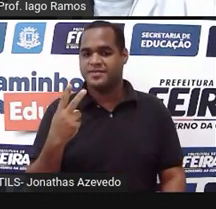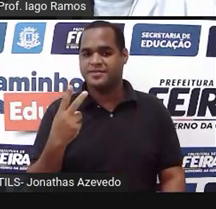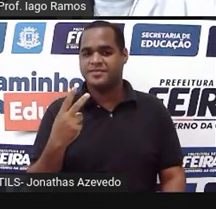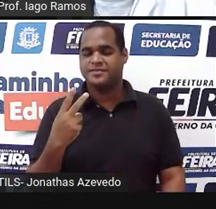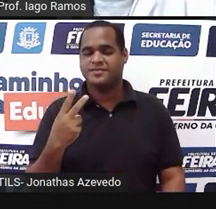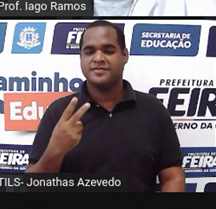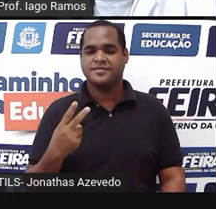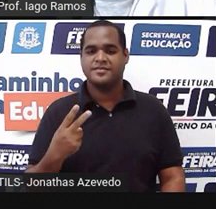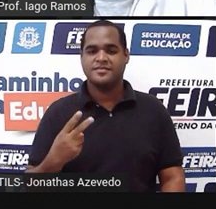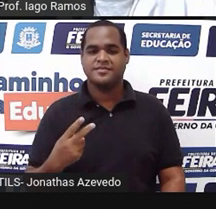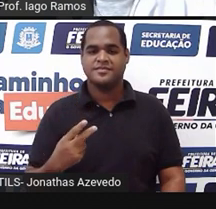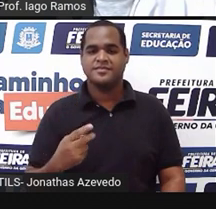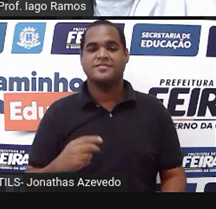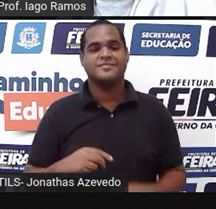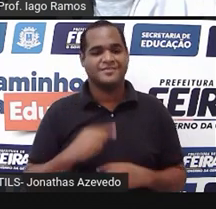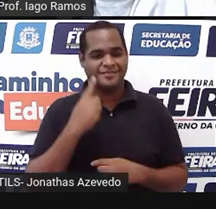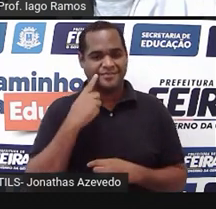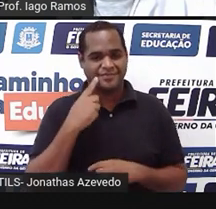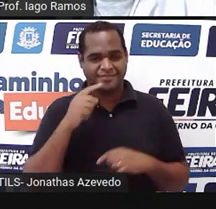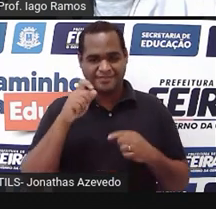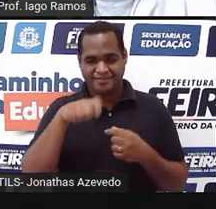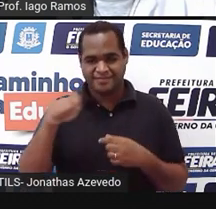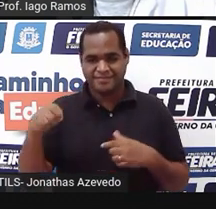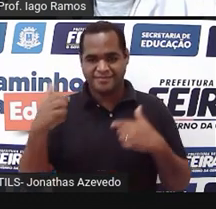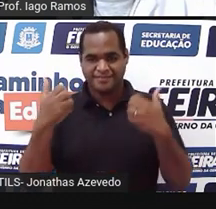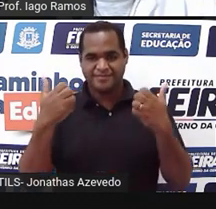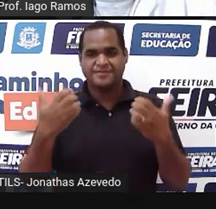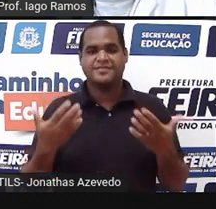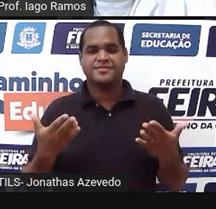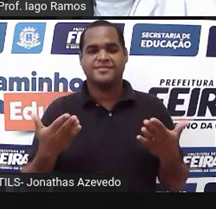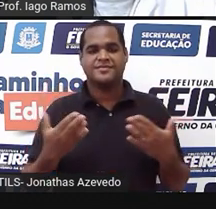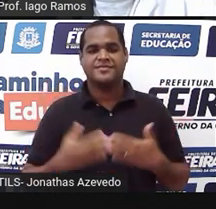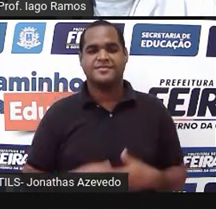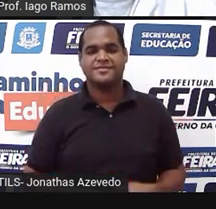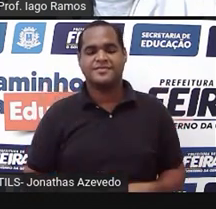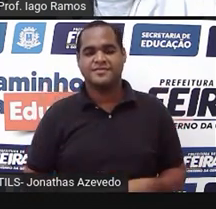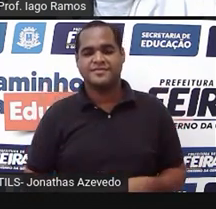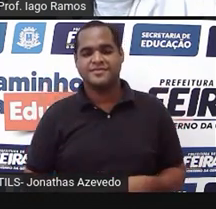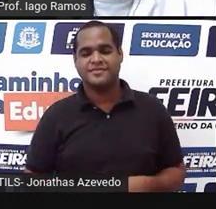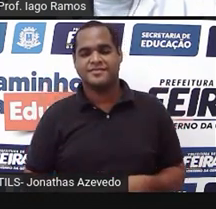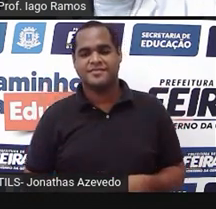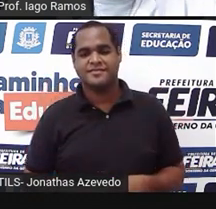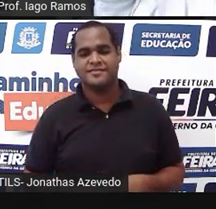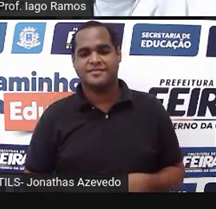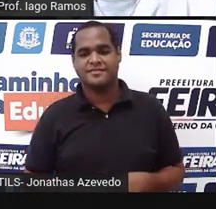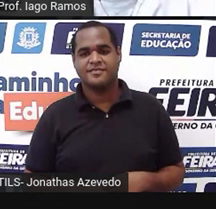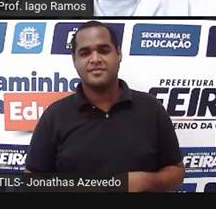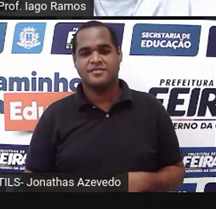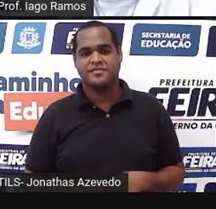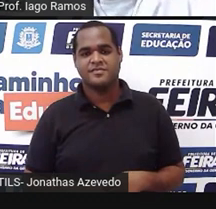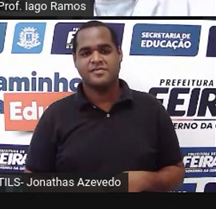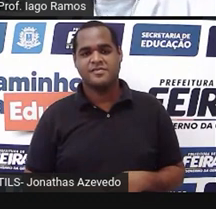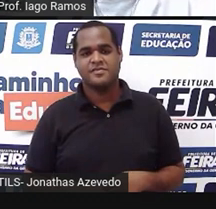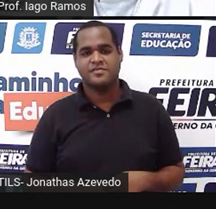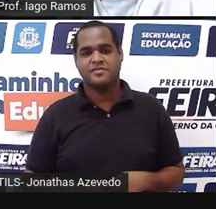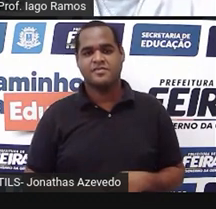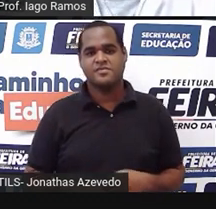2 Vamo escrever isso aqui na tela já já e olha só